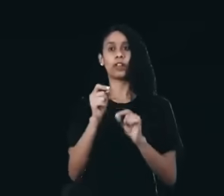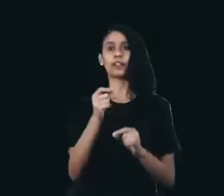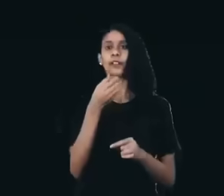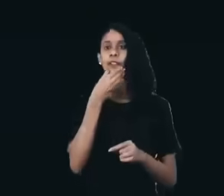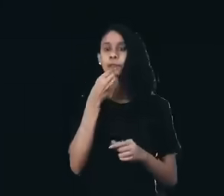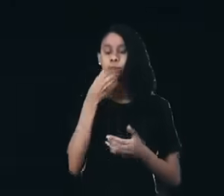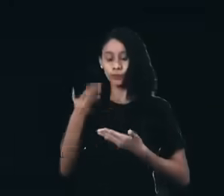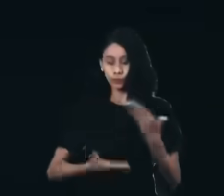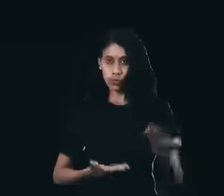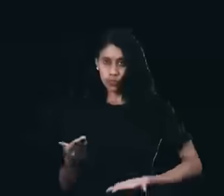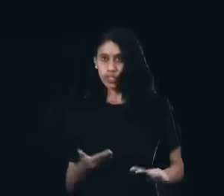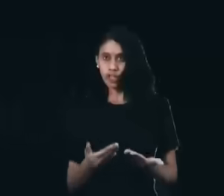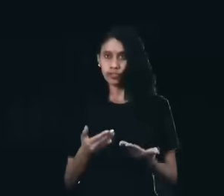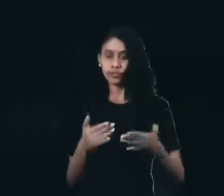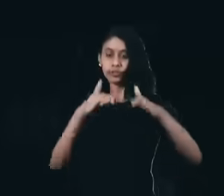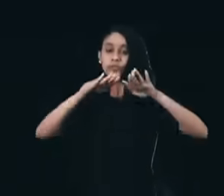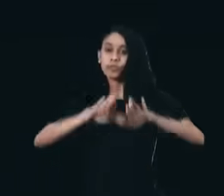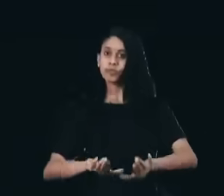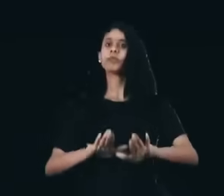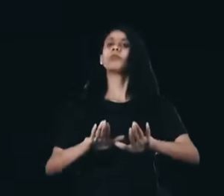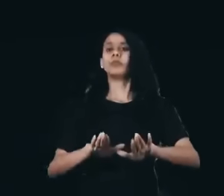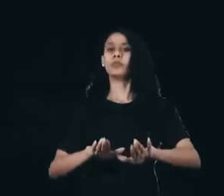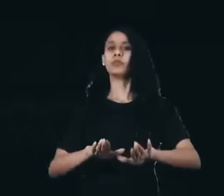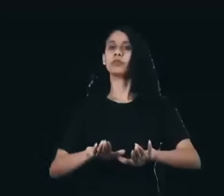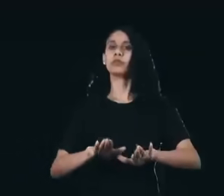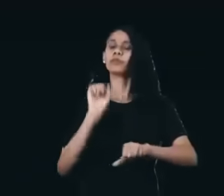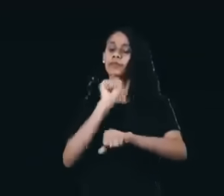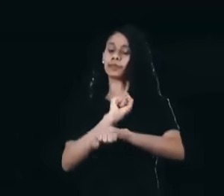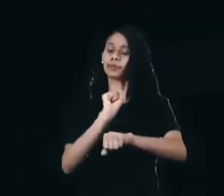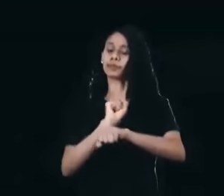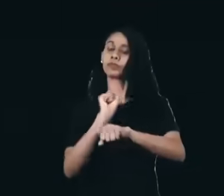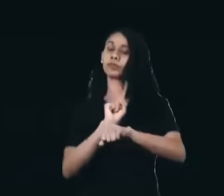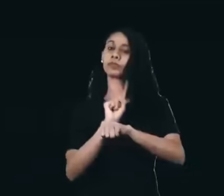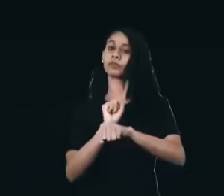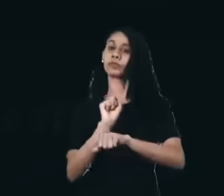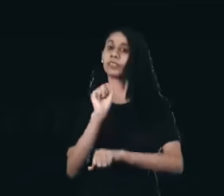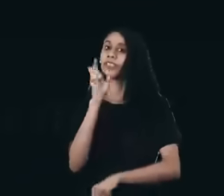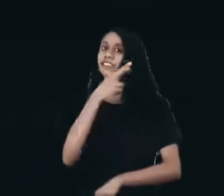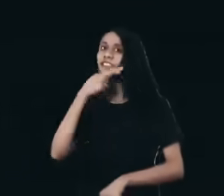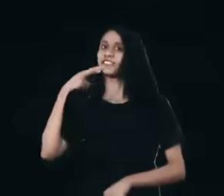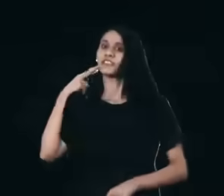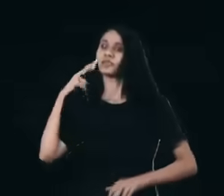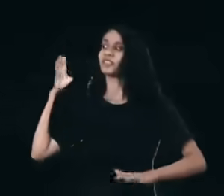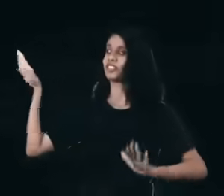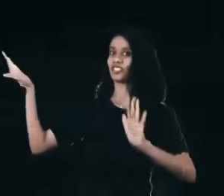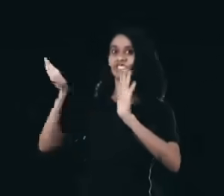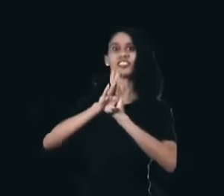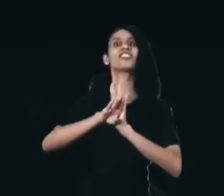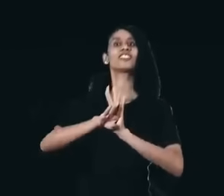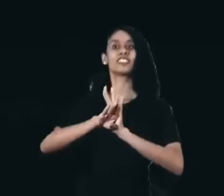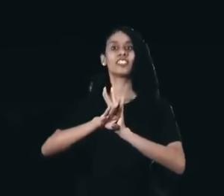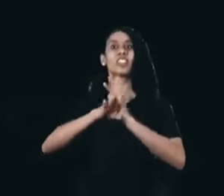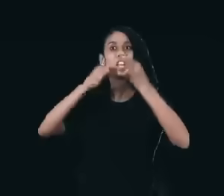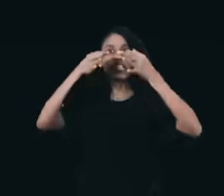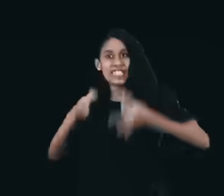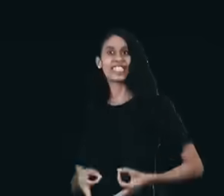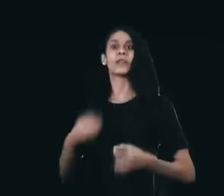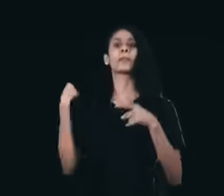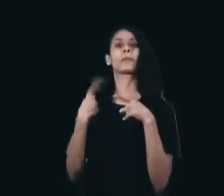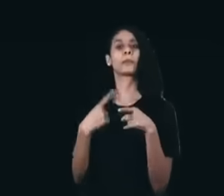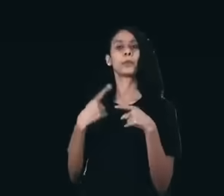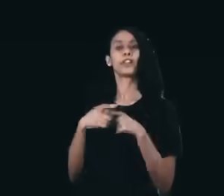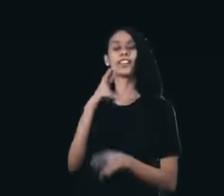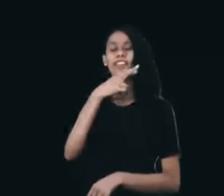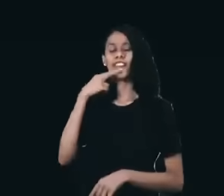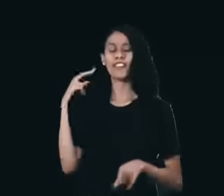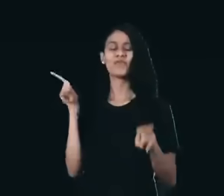lá, naquele lugar. E Rebeca foi a resposta certa. Por quê? Porque